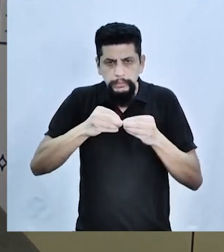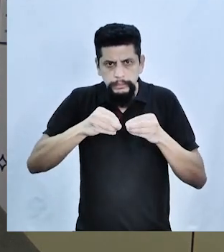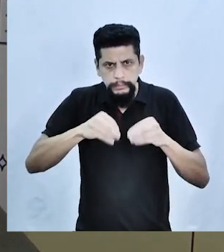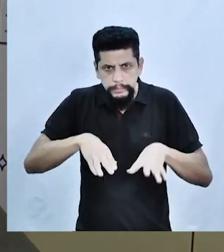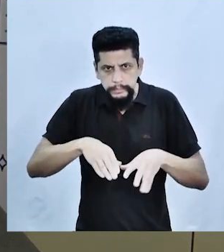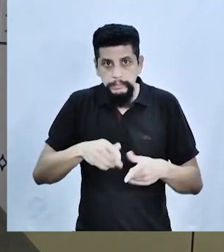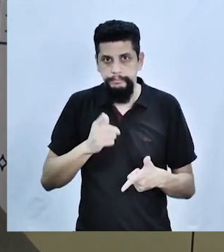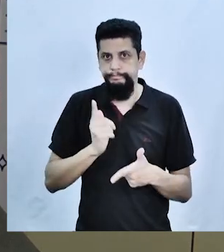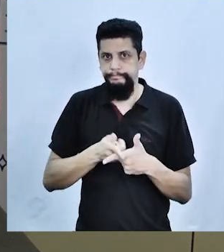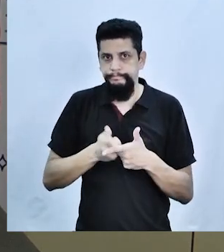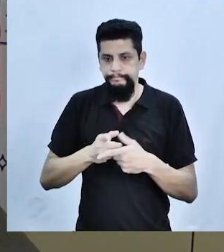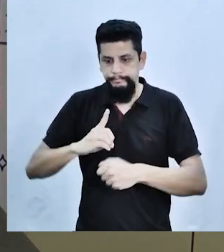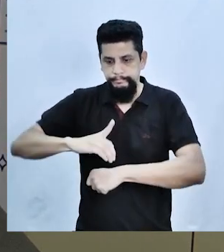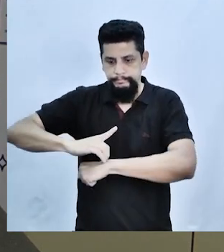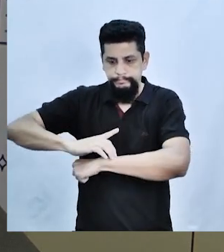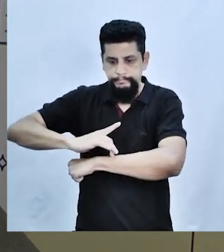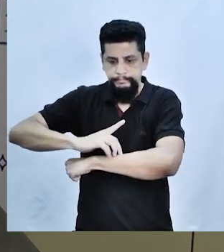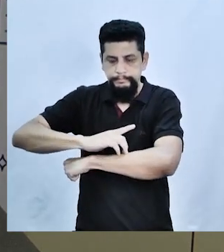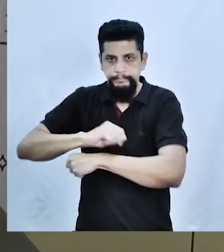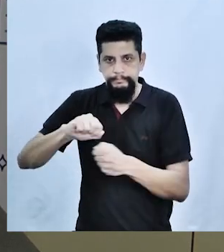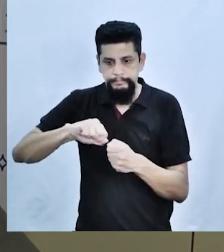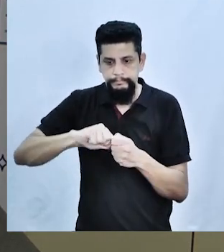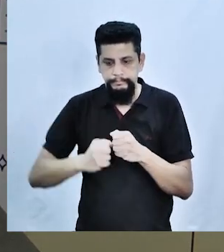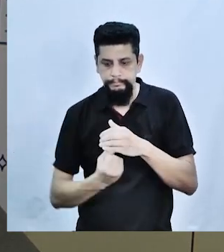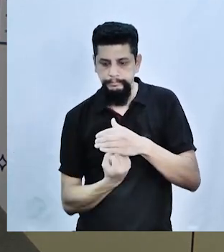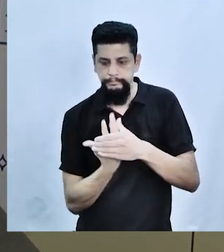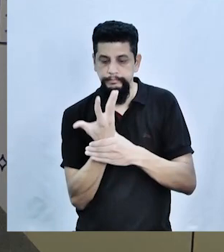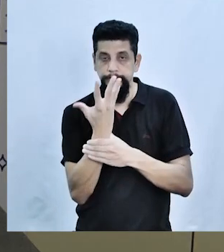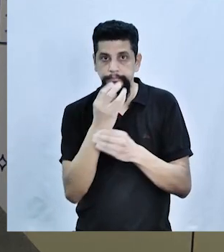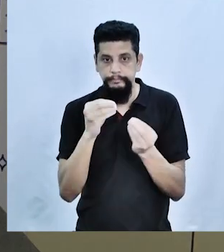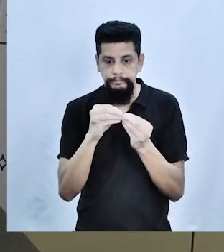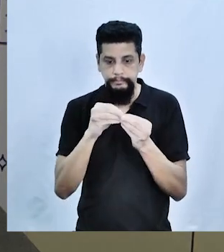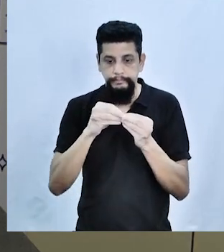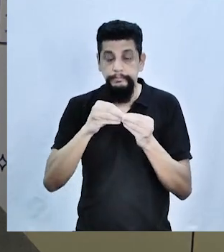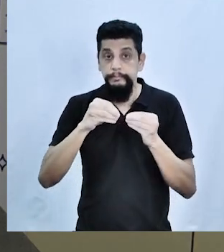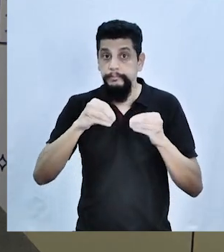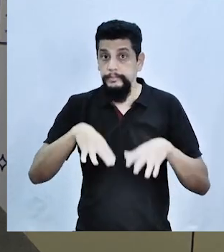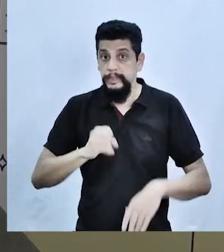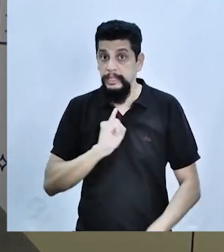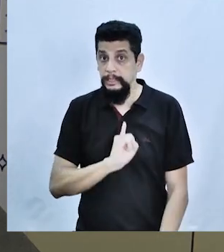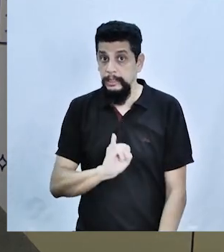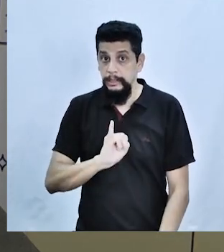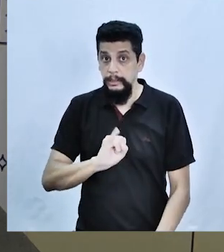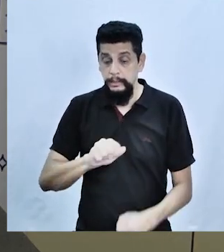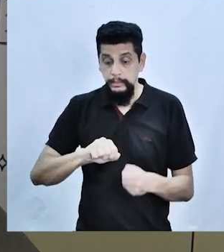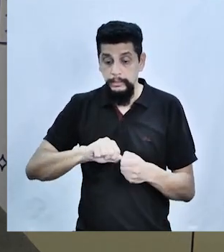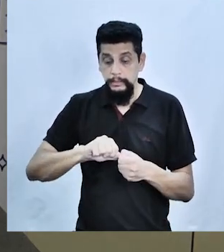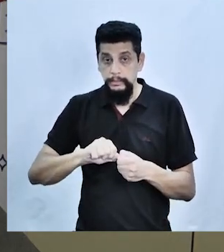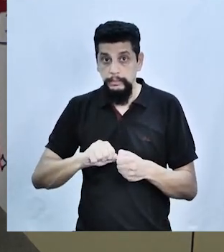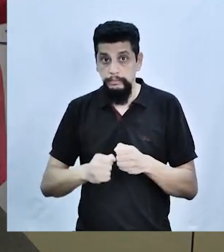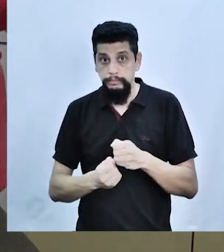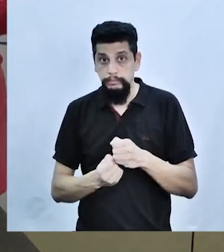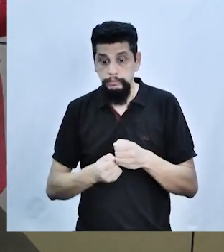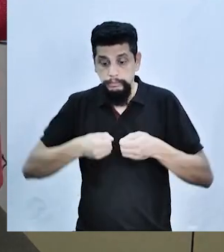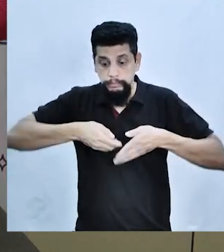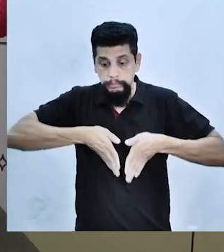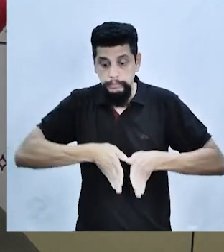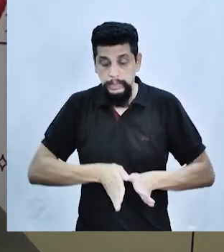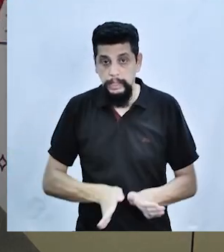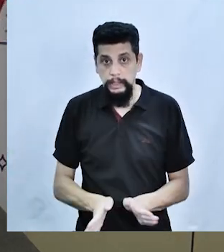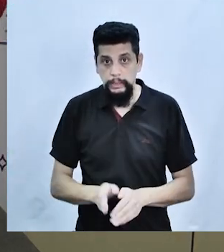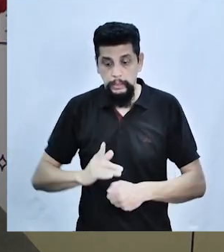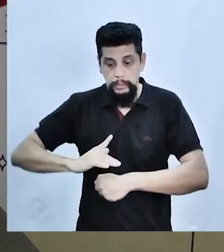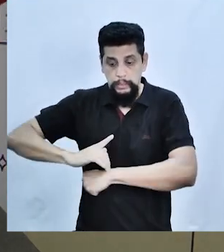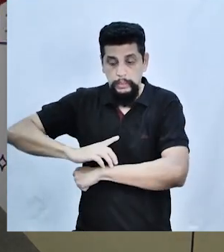ovo? Isto, porque o dinossauro nasce do ovo, né? Ah, diz que sim. Se ele nasce do ovo,